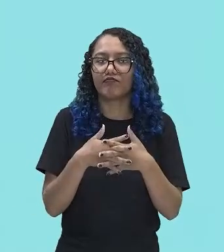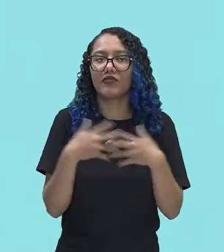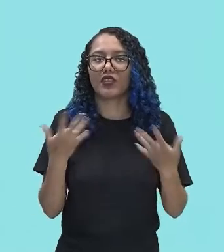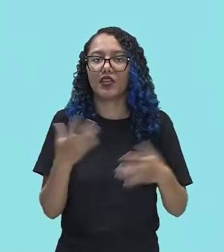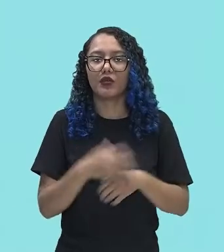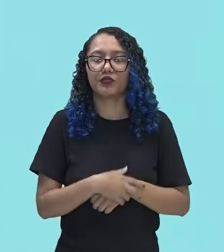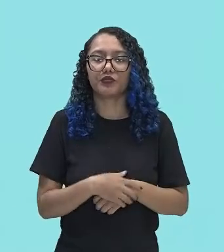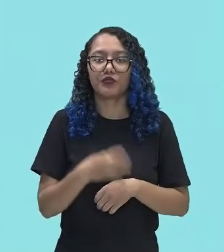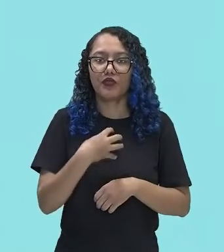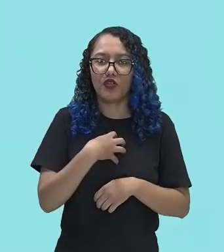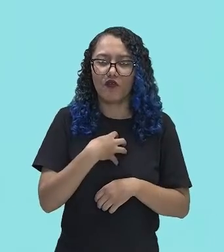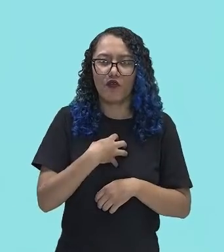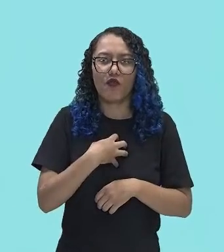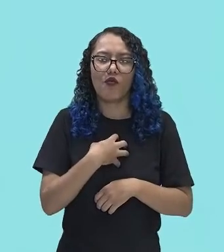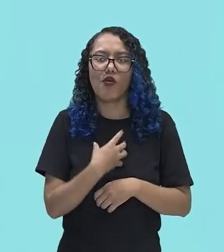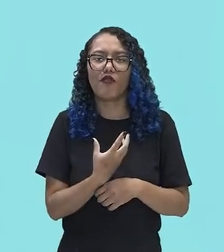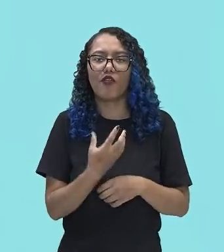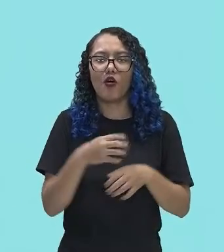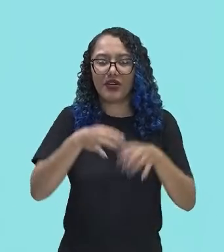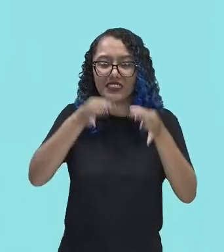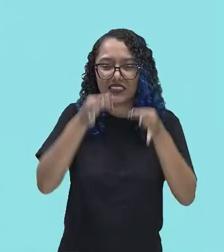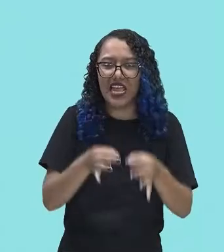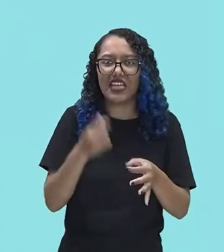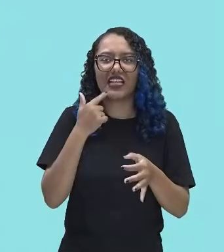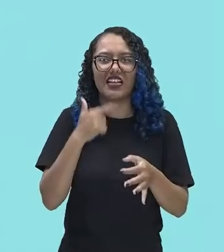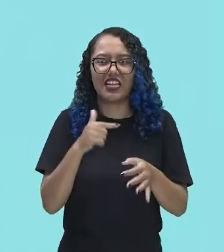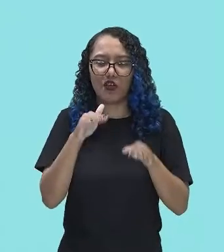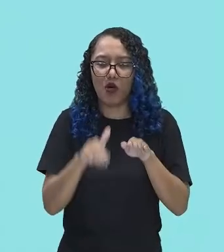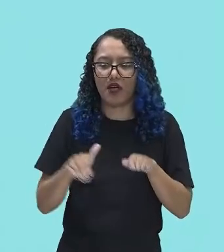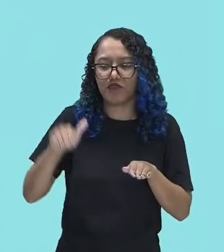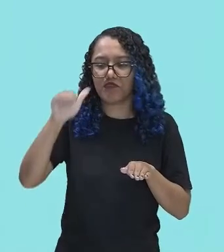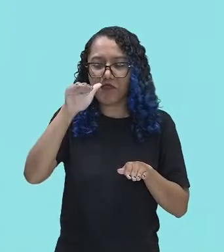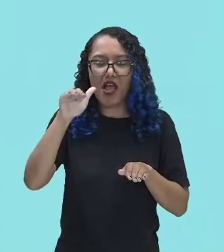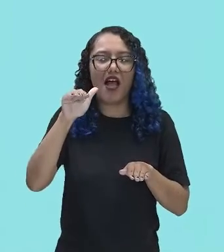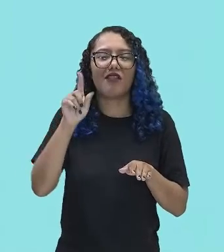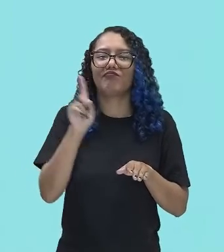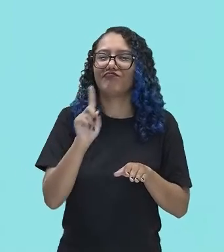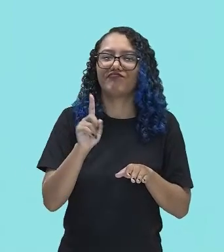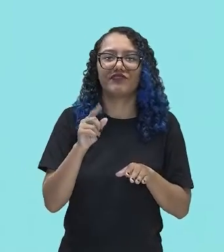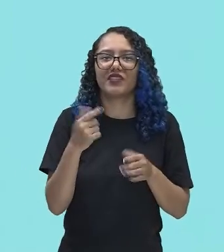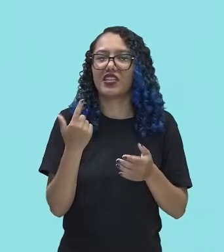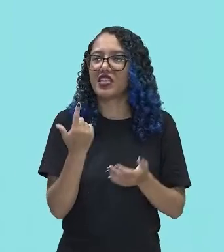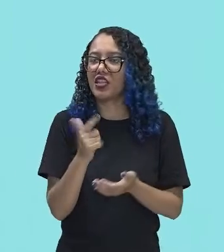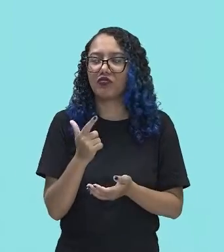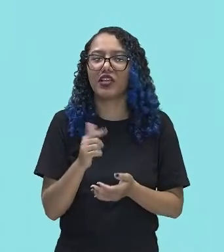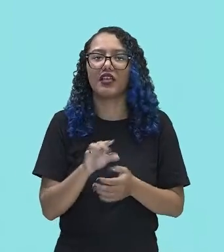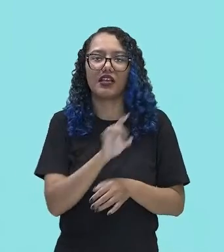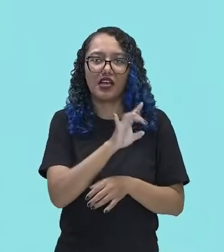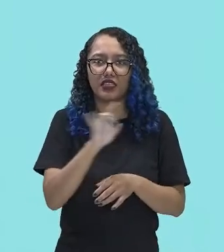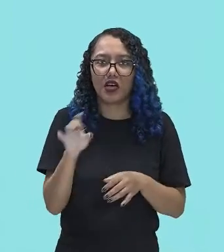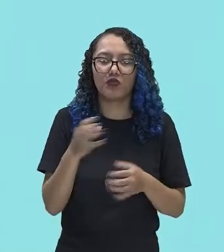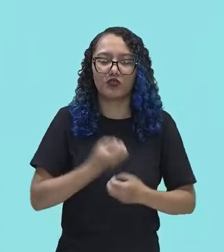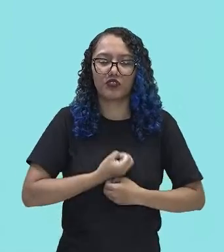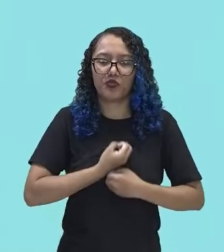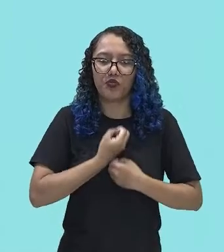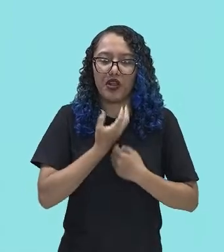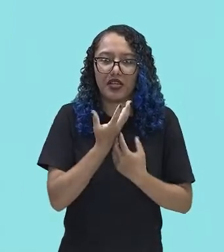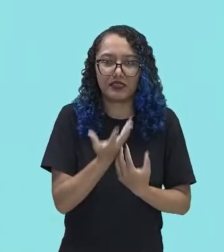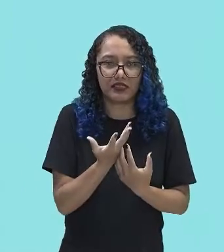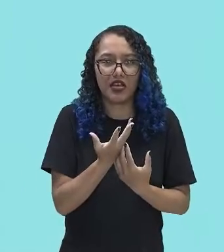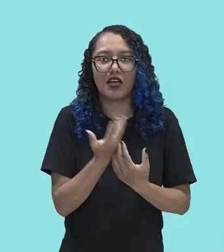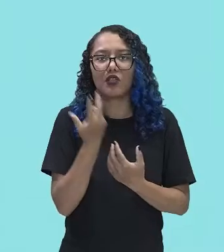de falar melhor do que o outro, uma língua melhor do que a outra. Cada um se expressa, importante, né? É levar em consideração a comunicação. Isso a gente está